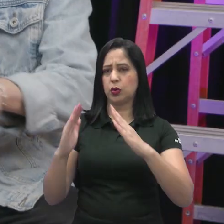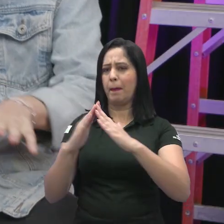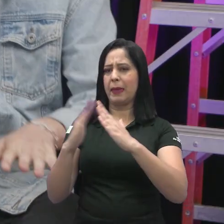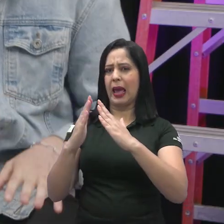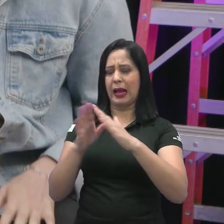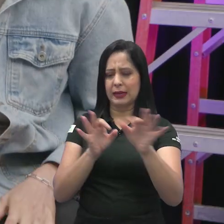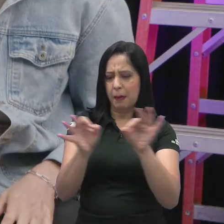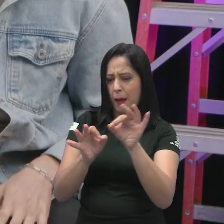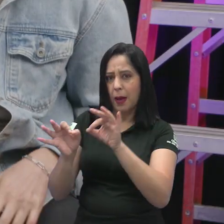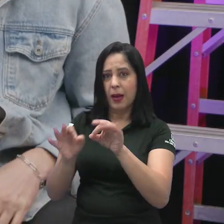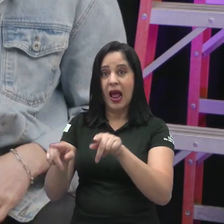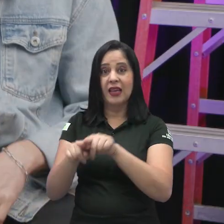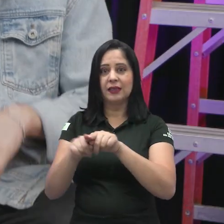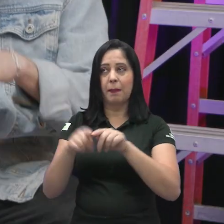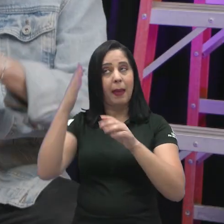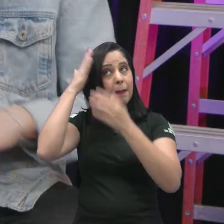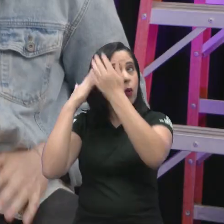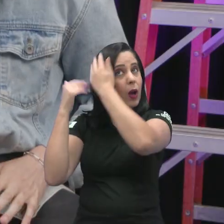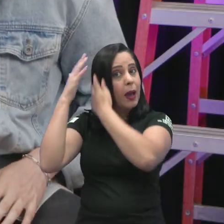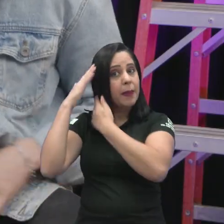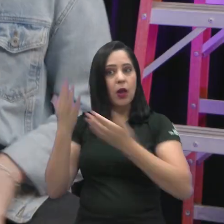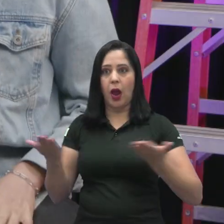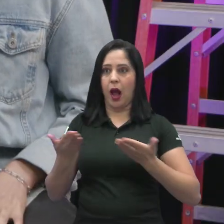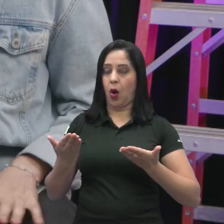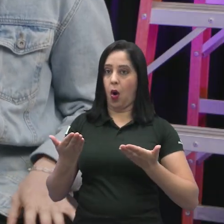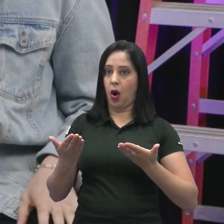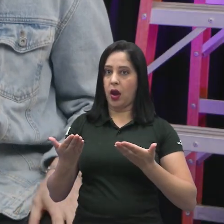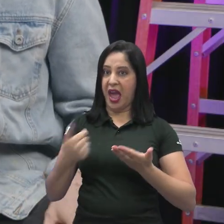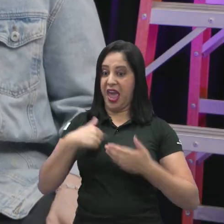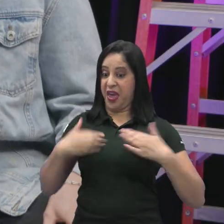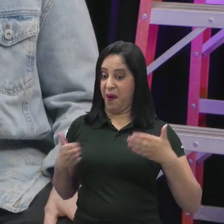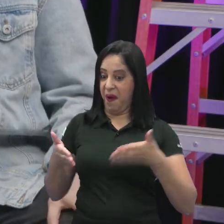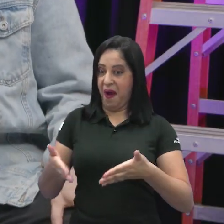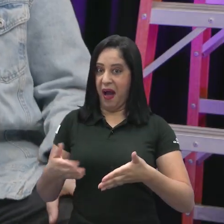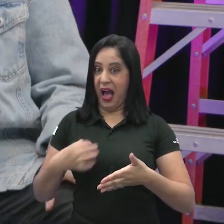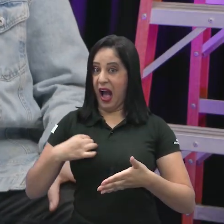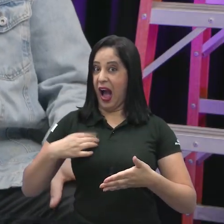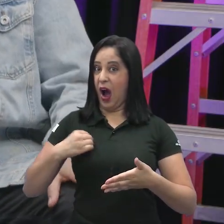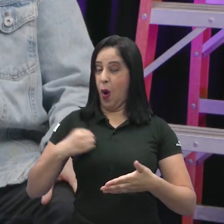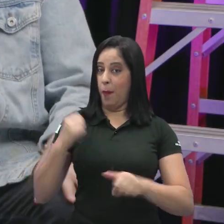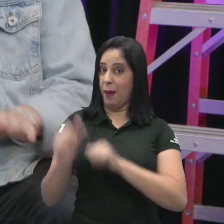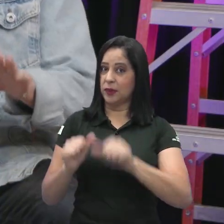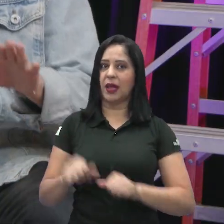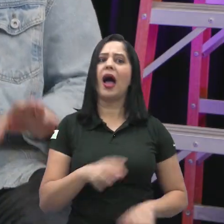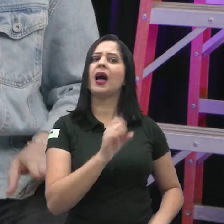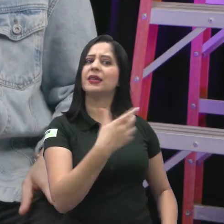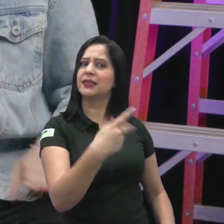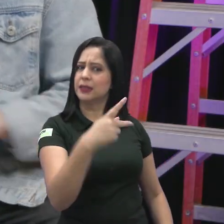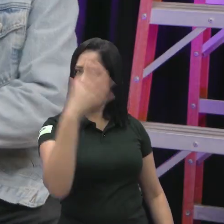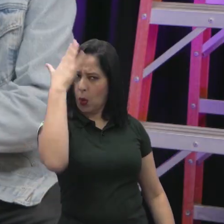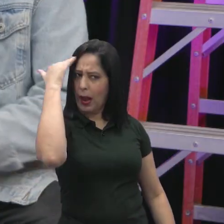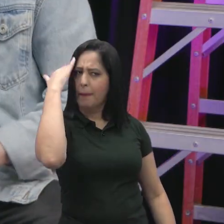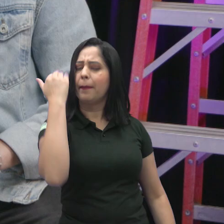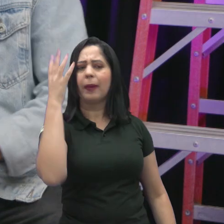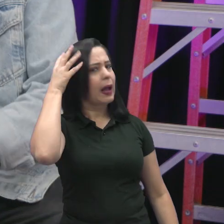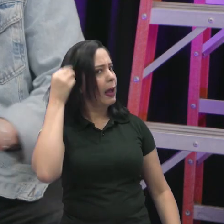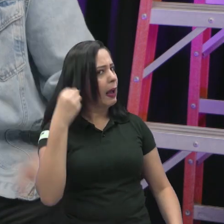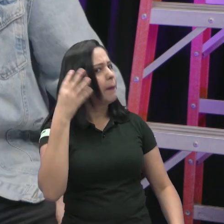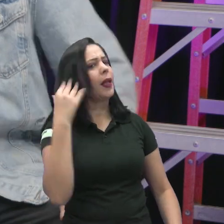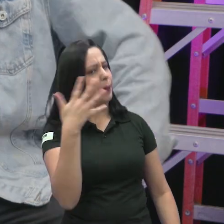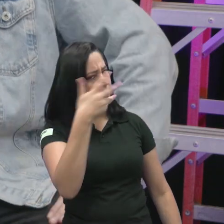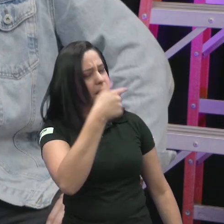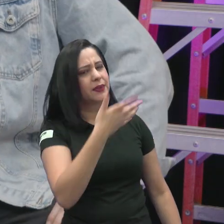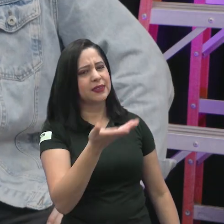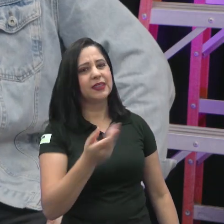na disposição dos móveis em casa, no cabelo, agora eu vou mexer na roupa também. Seu cabelo, que diga, está mais comportado dessa vez. Vai ficar por assim um